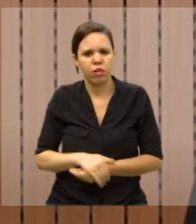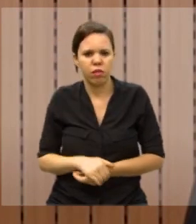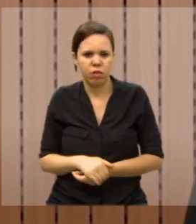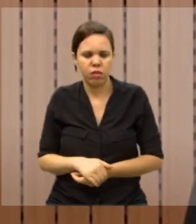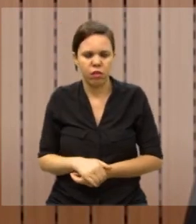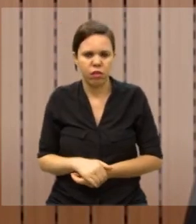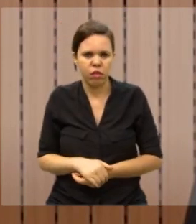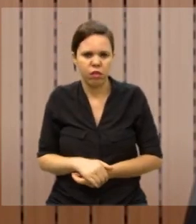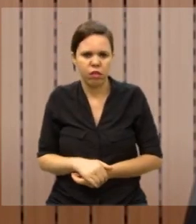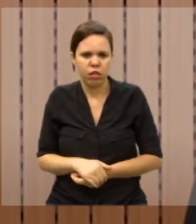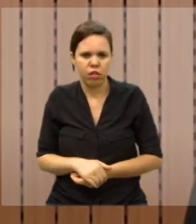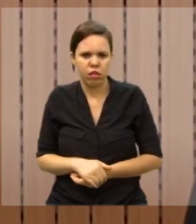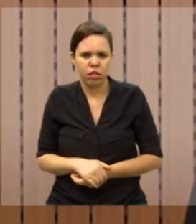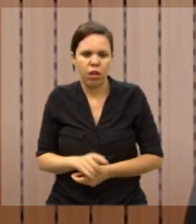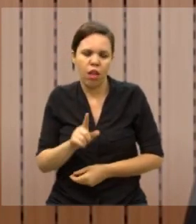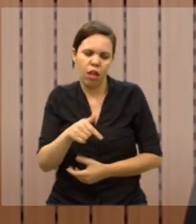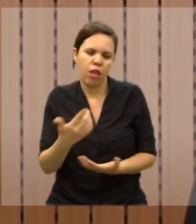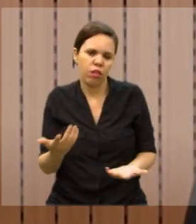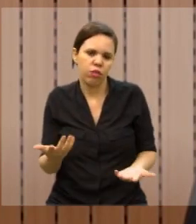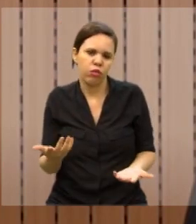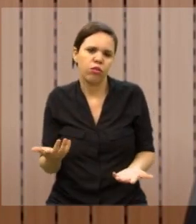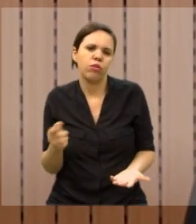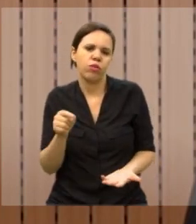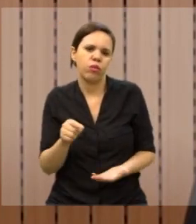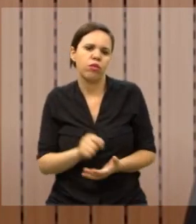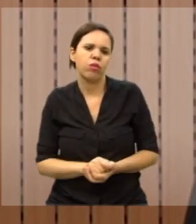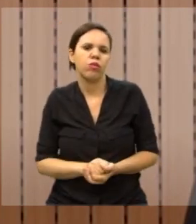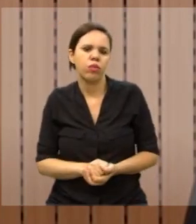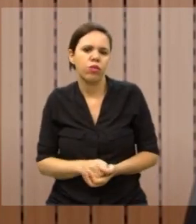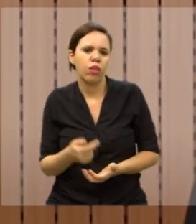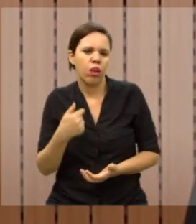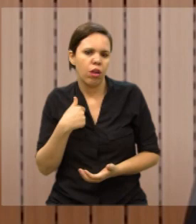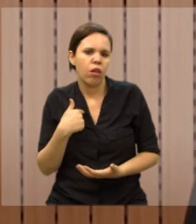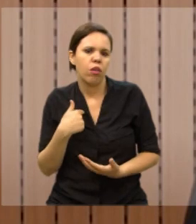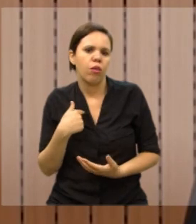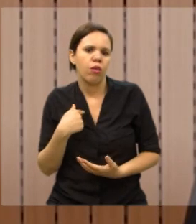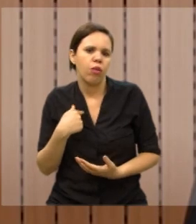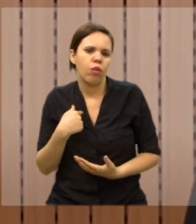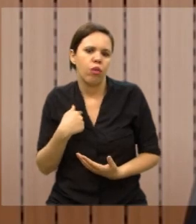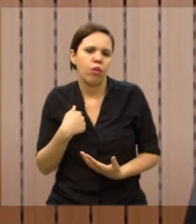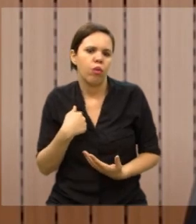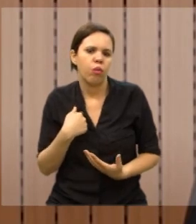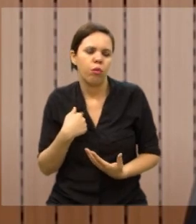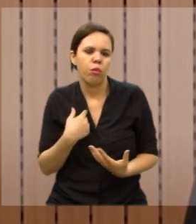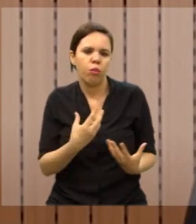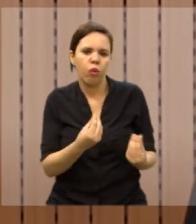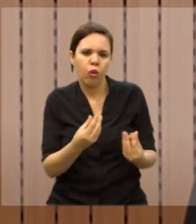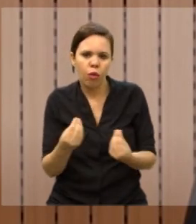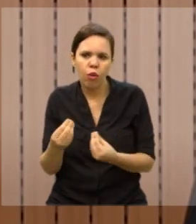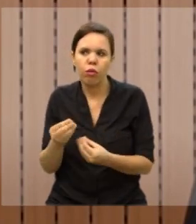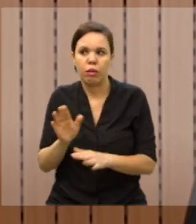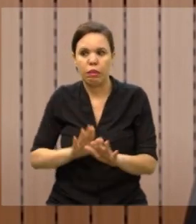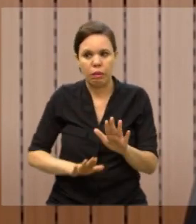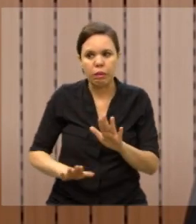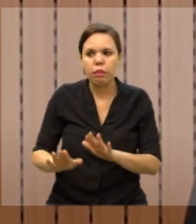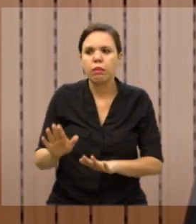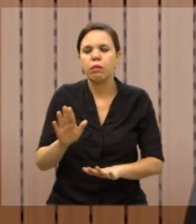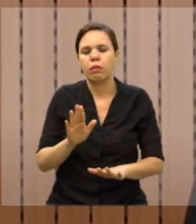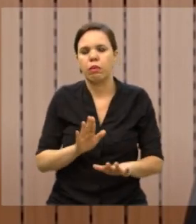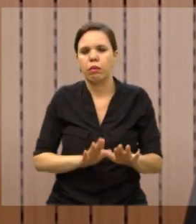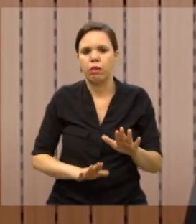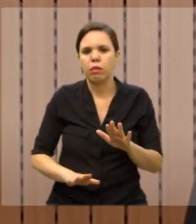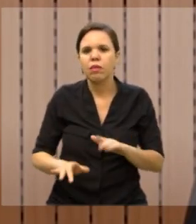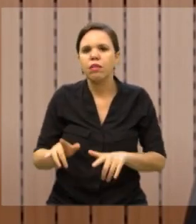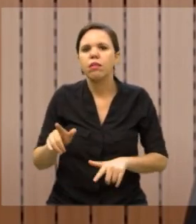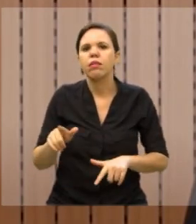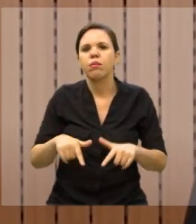né? E com isso, então, eu tomo muitas precauções, muitos